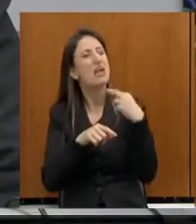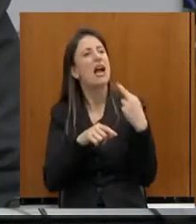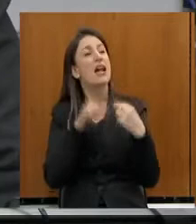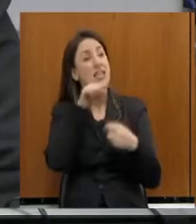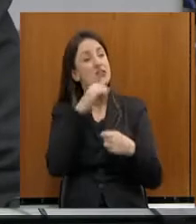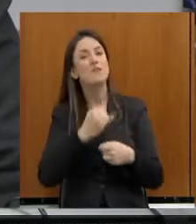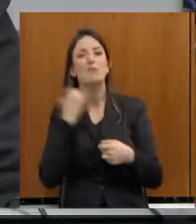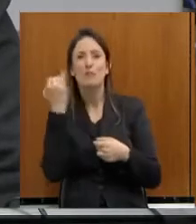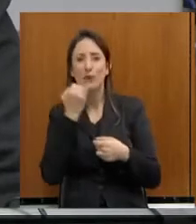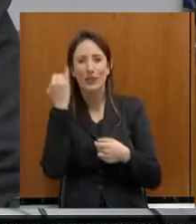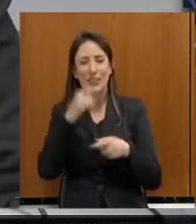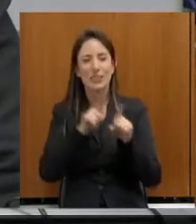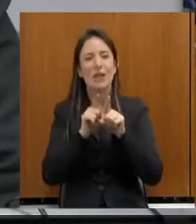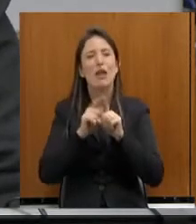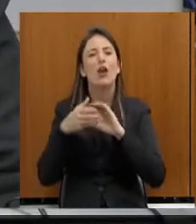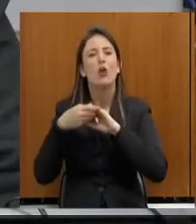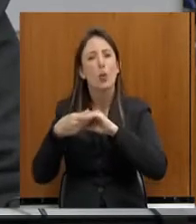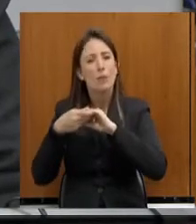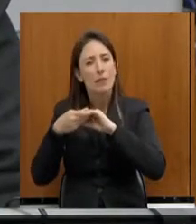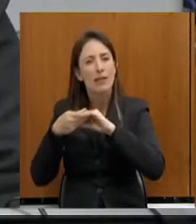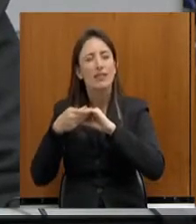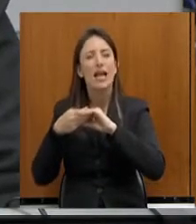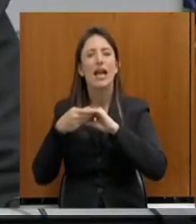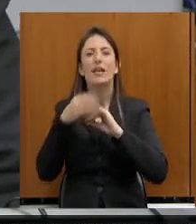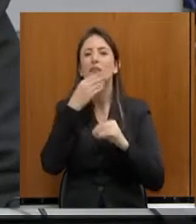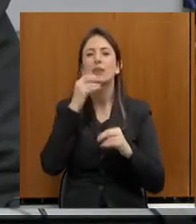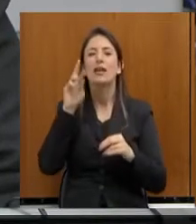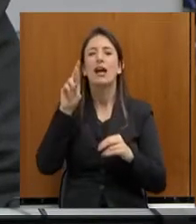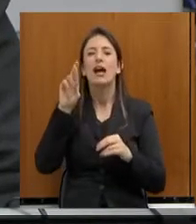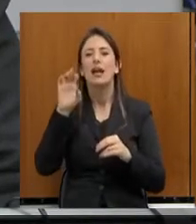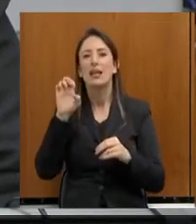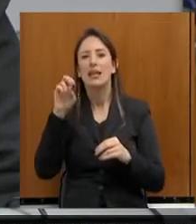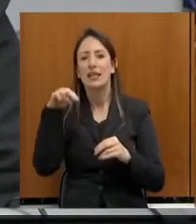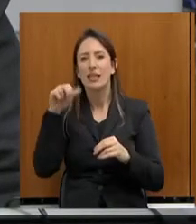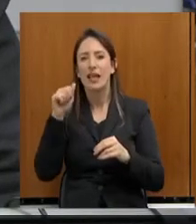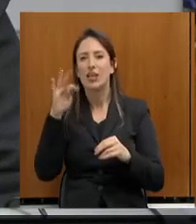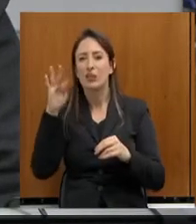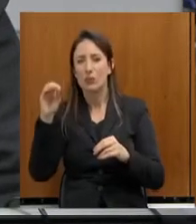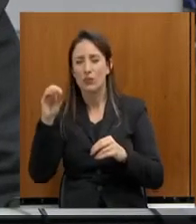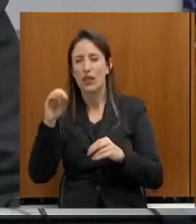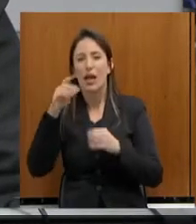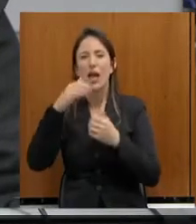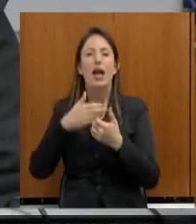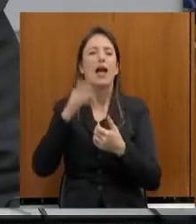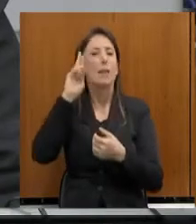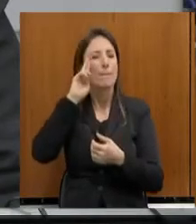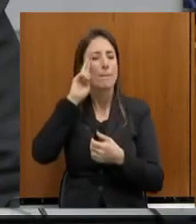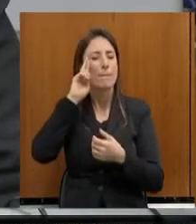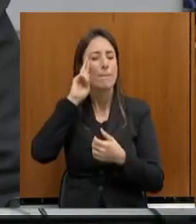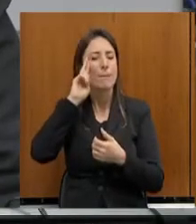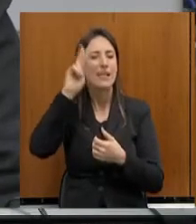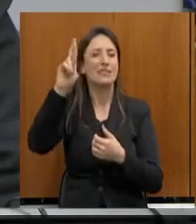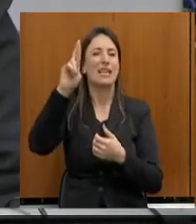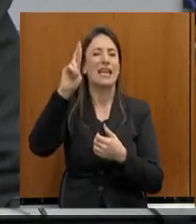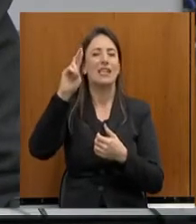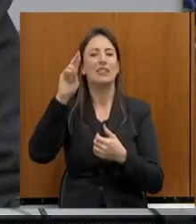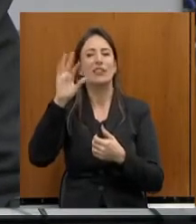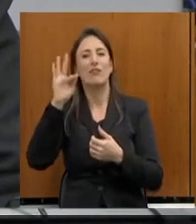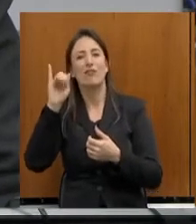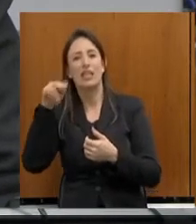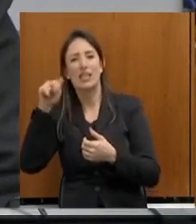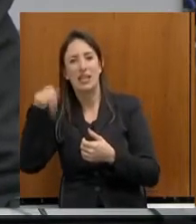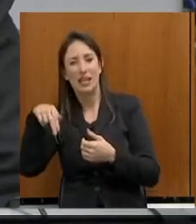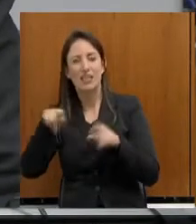cumprimentar a que o senhor Renato Teixeira que a presidenta ferran cumprimentar o Antônio malate com o